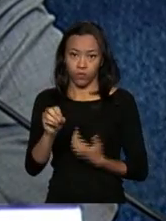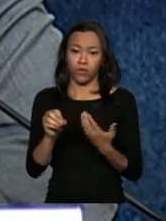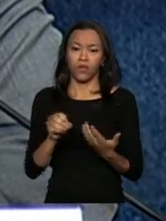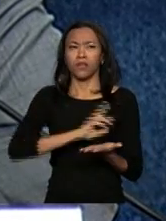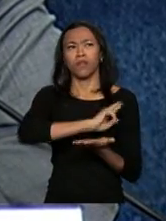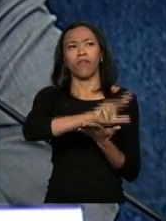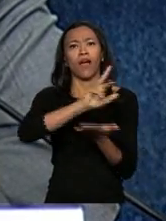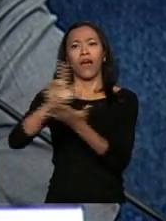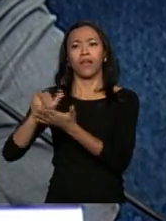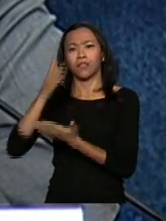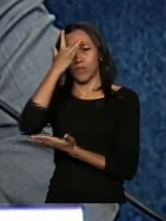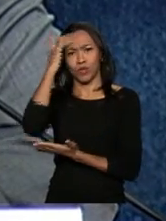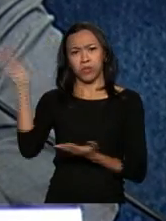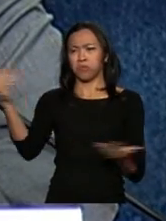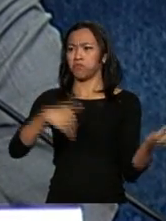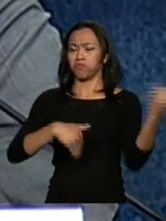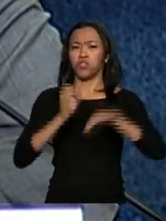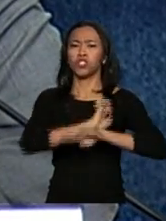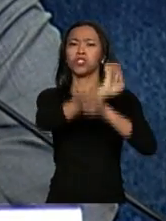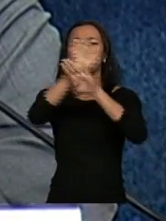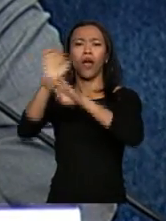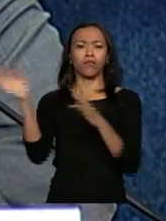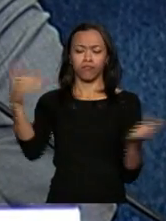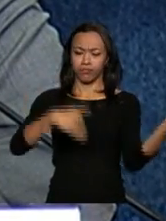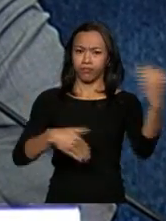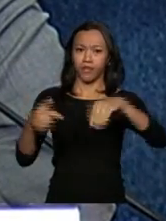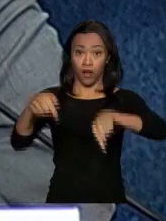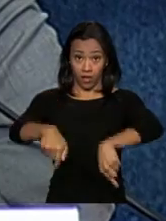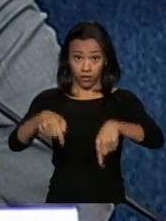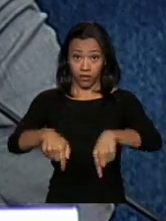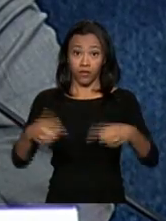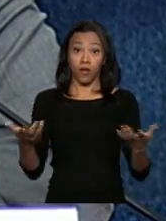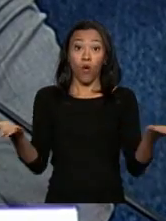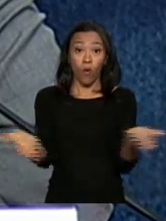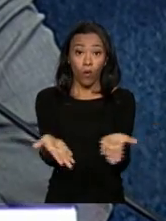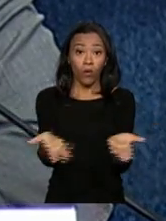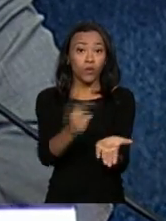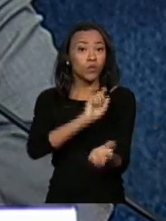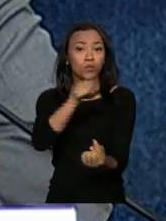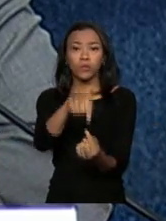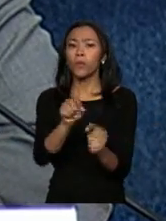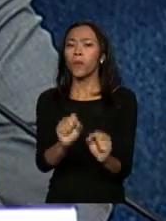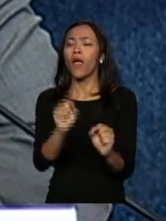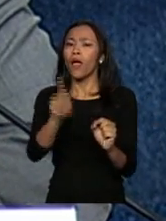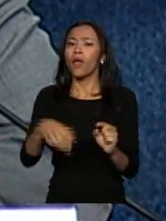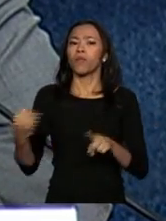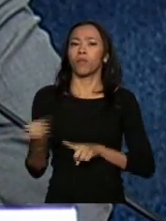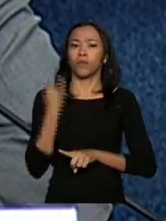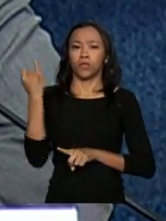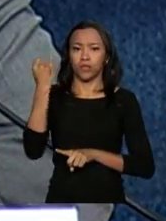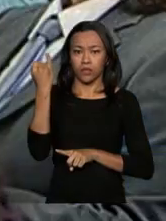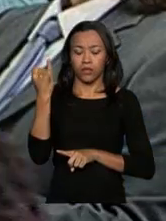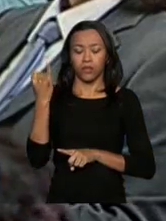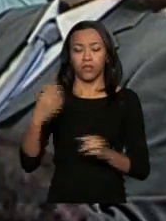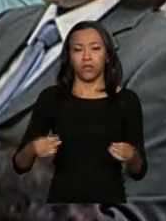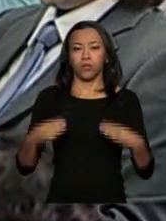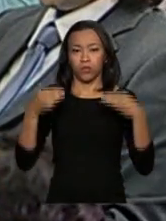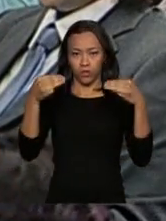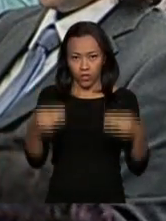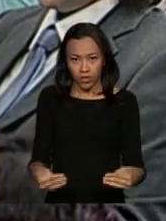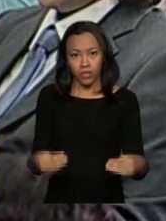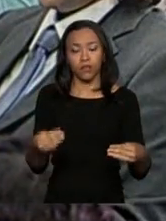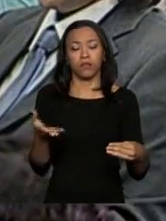vários estados brasileiros né de longe eh para uma rodada hoje importante que o ministério eh